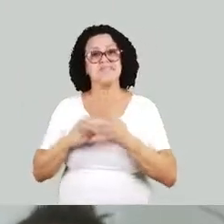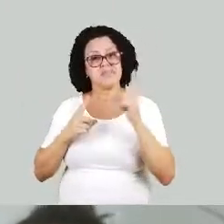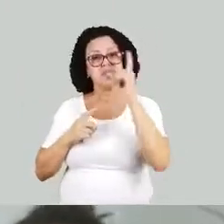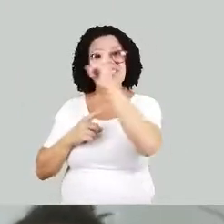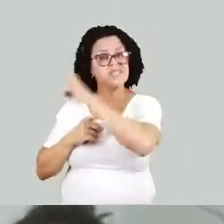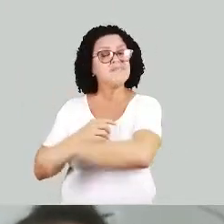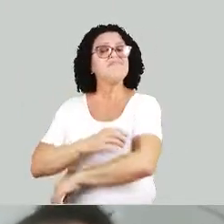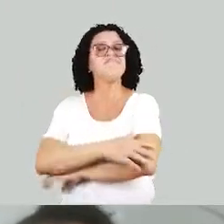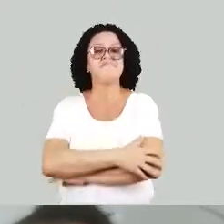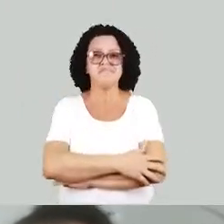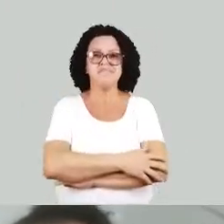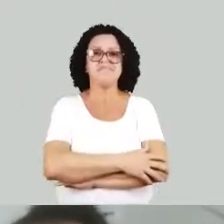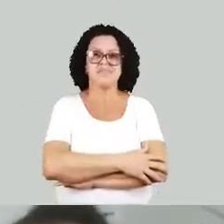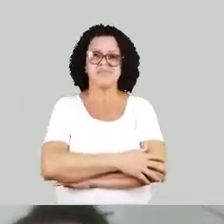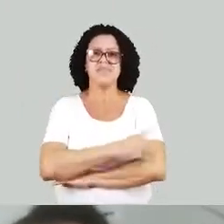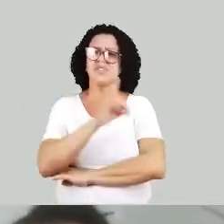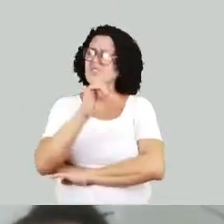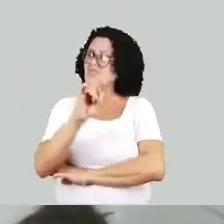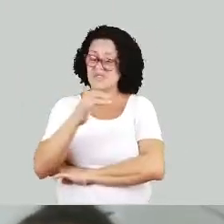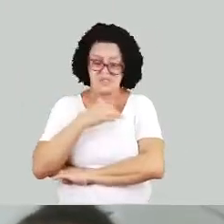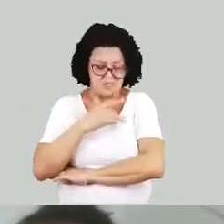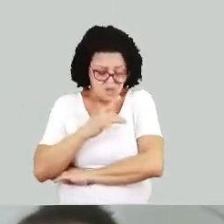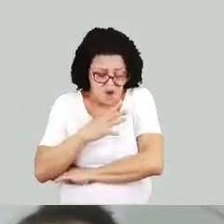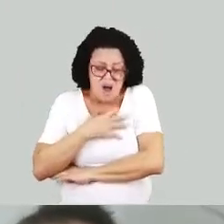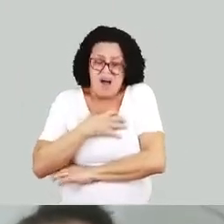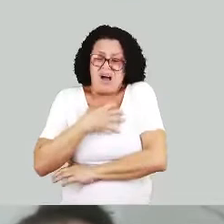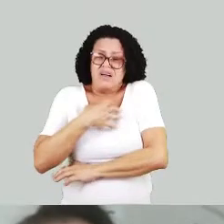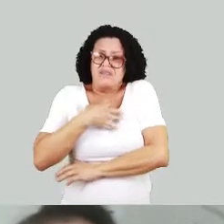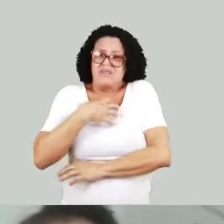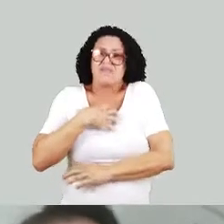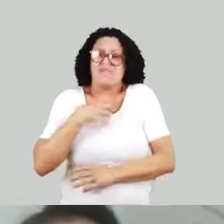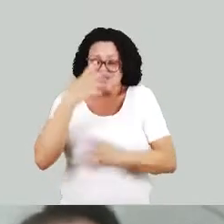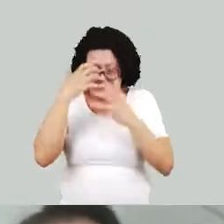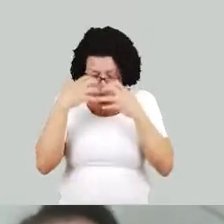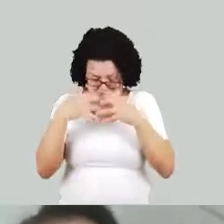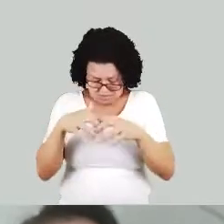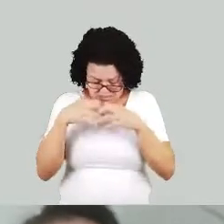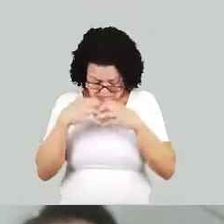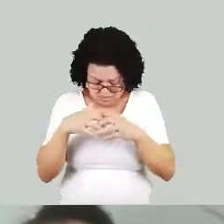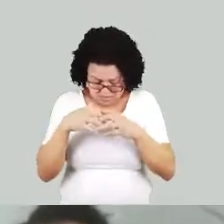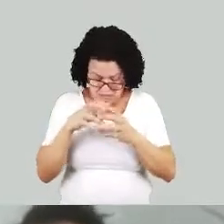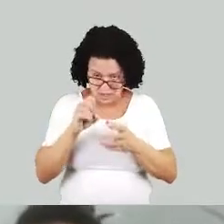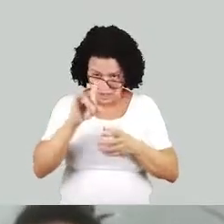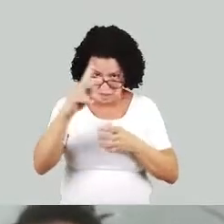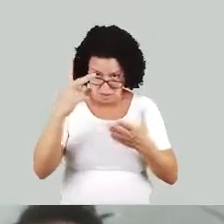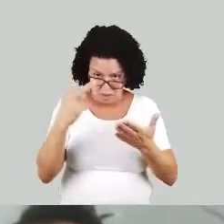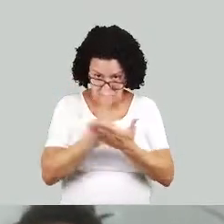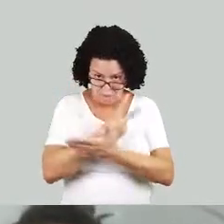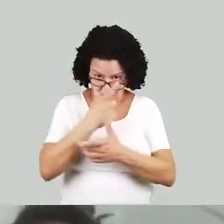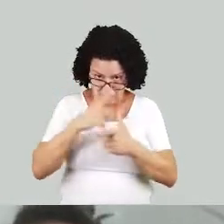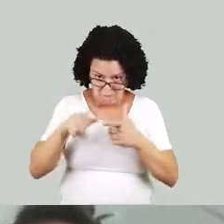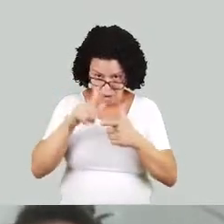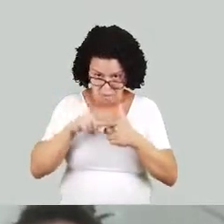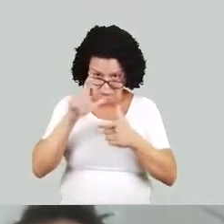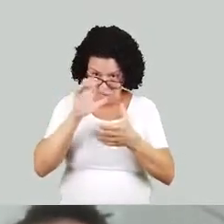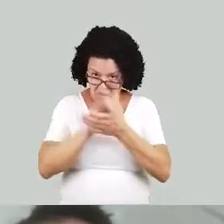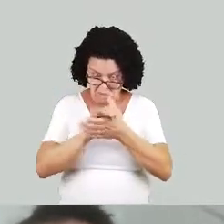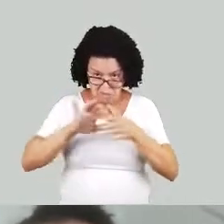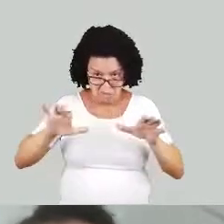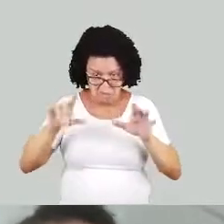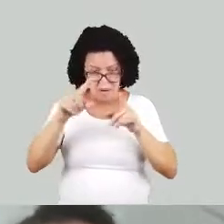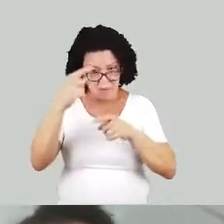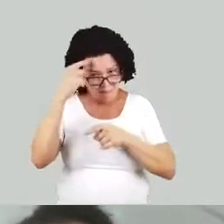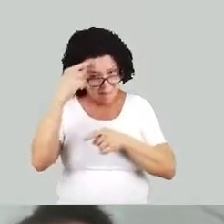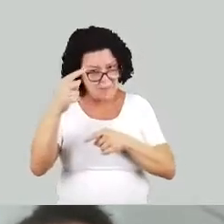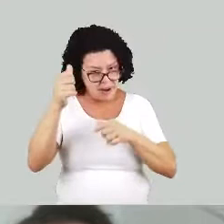difícil, porque dói, né? Se o seu problema atual é de um relacionamento conjugal,